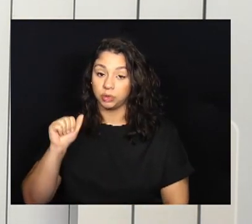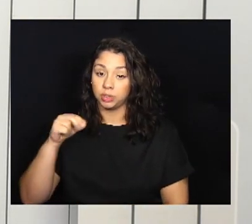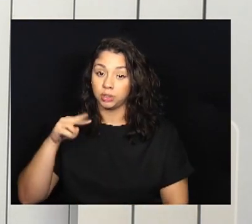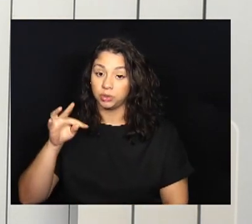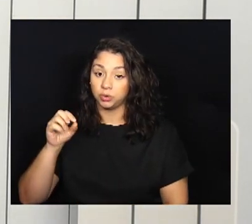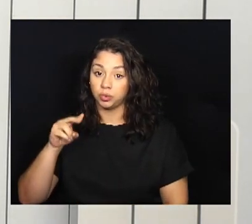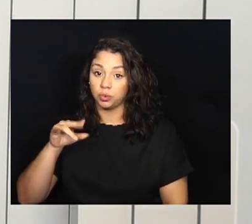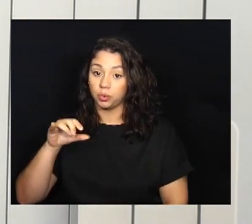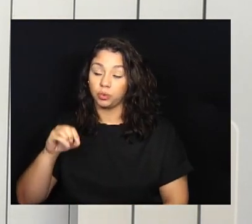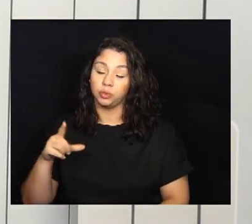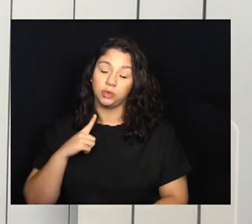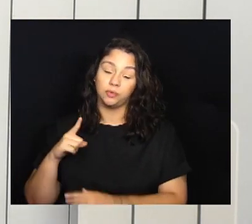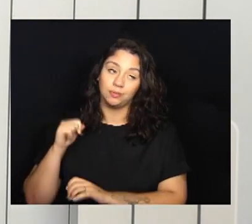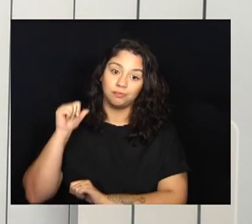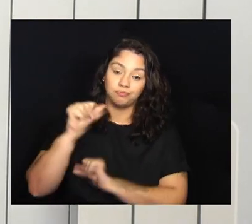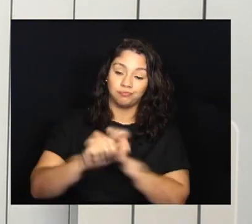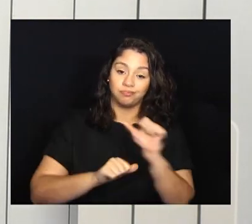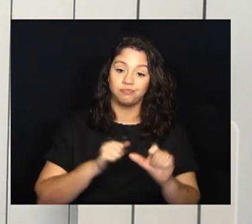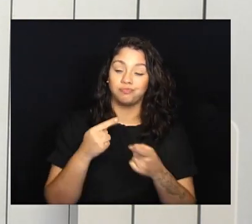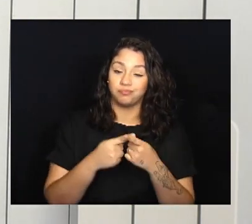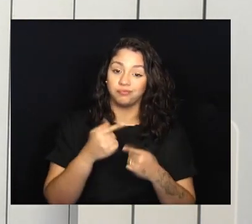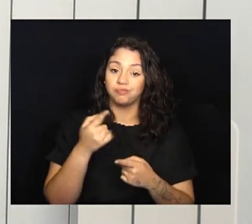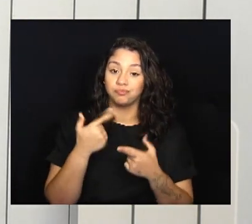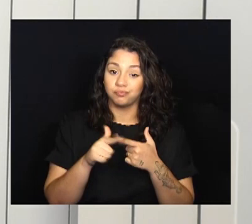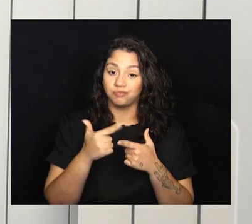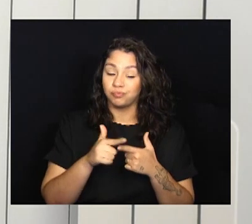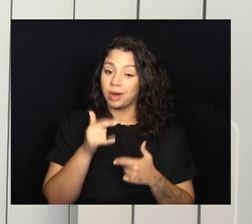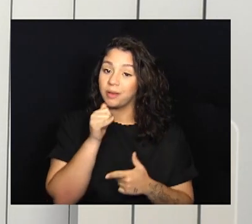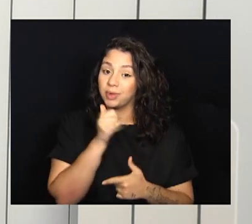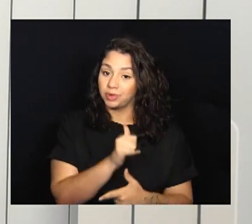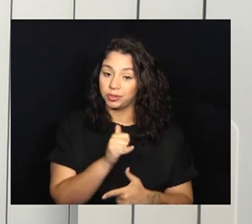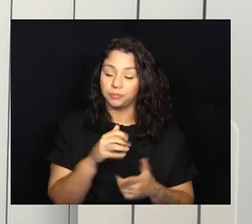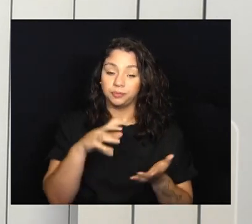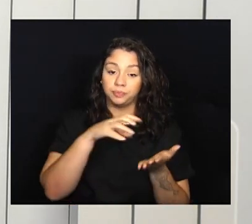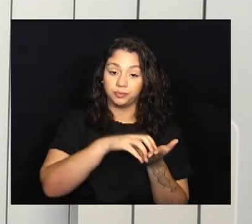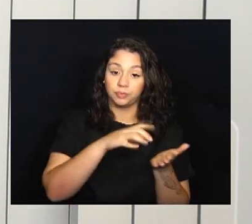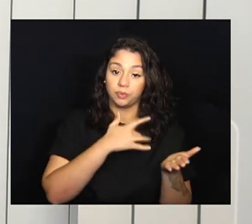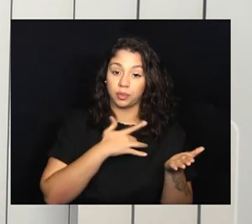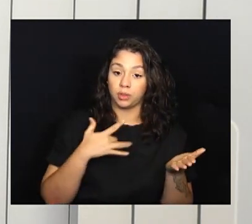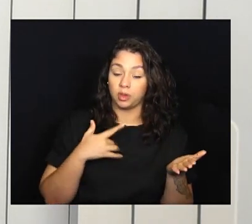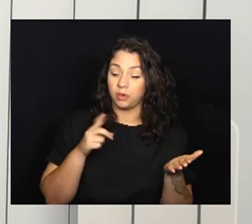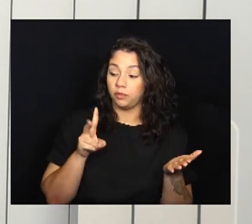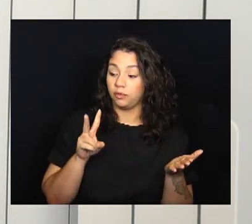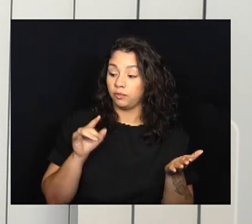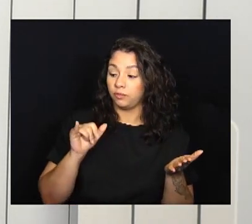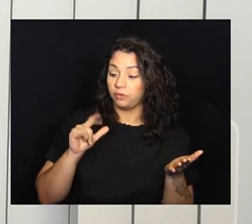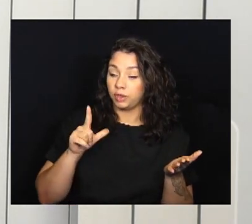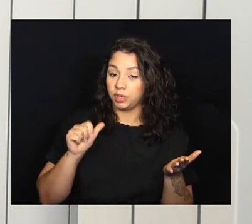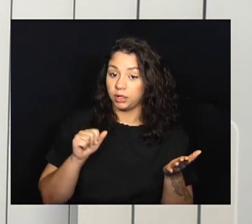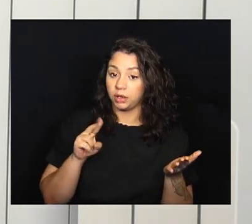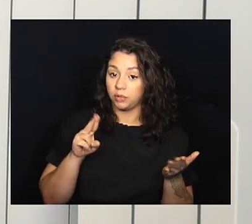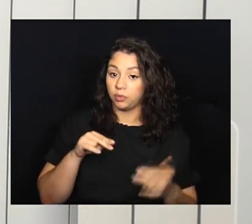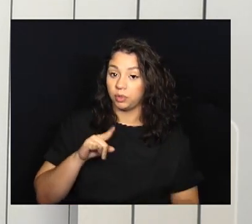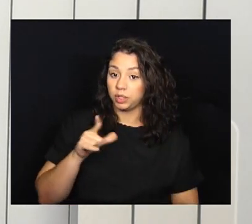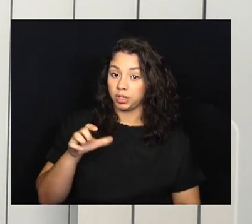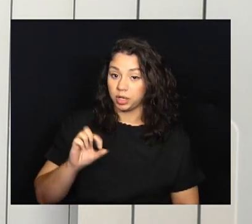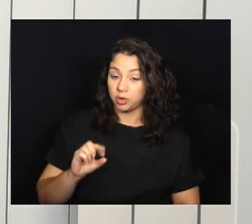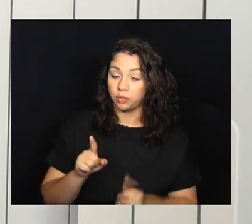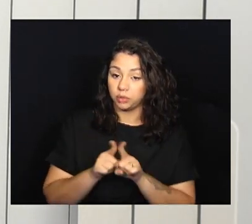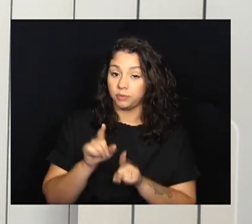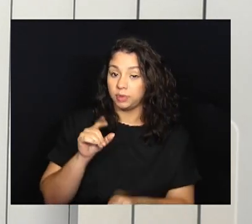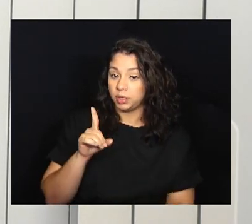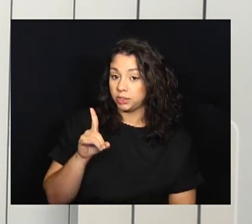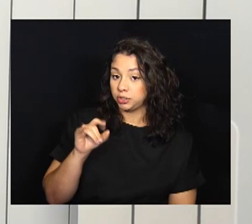e problemas na refrigeração. Centro de Saúde da Vila União, Santa Lúcia, Dique 1 e